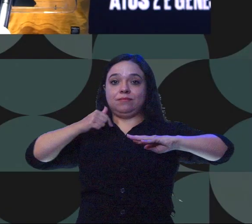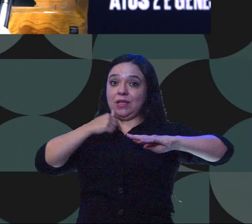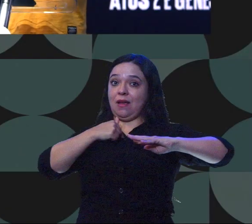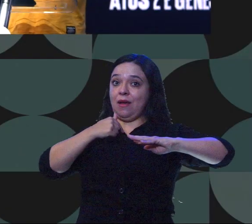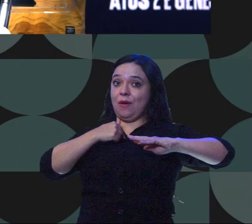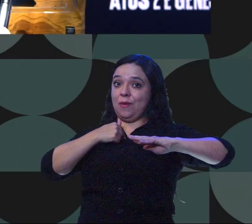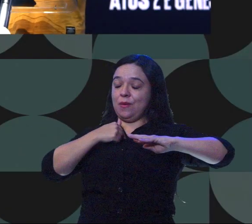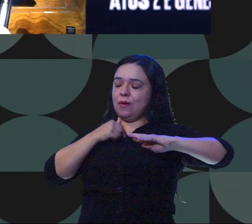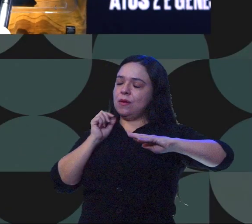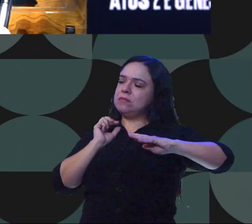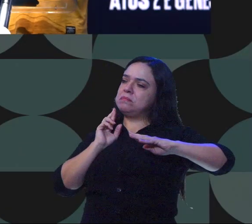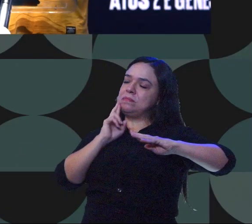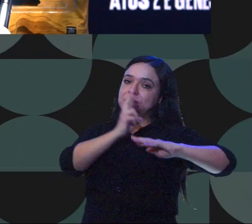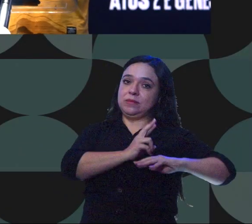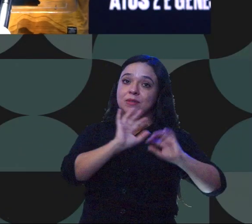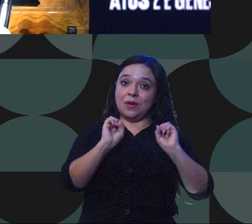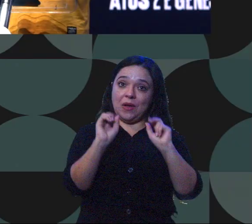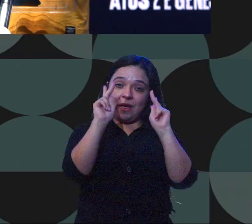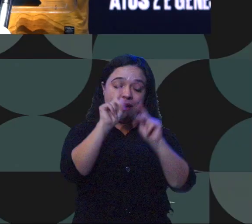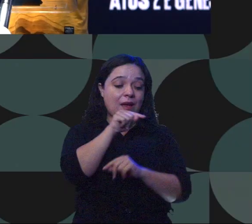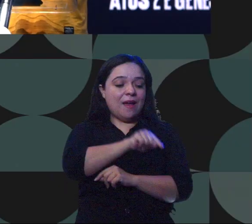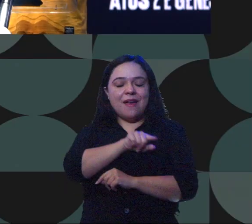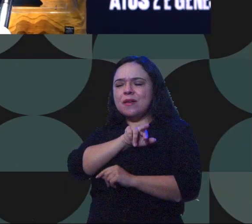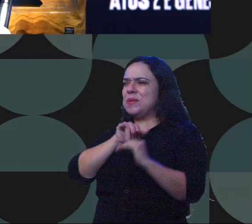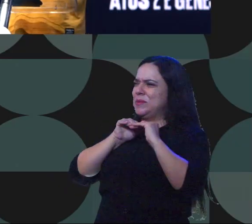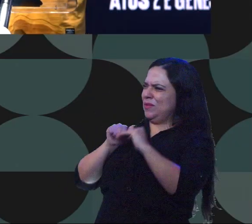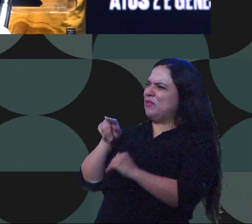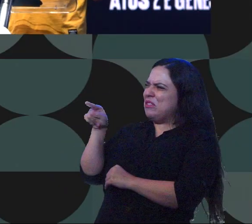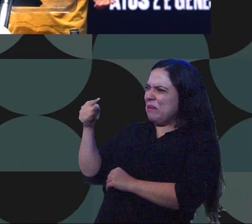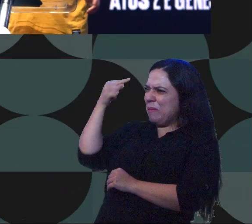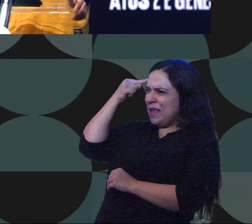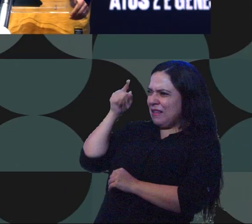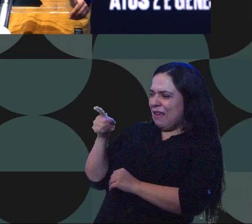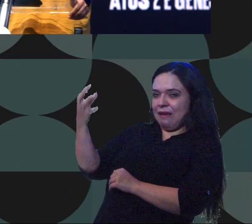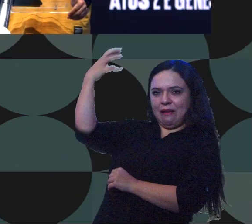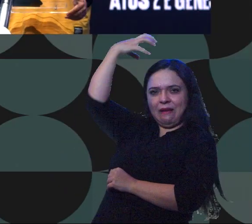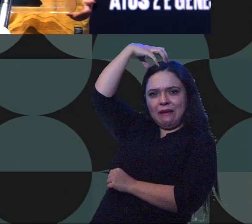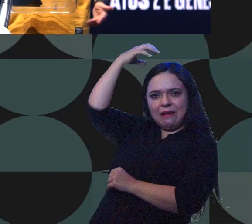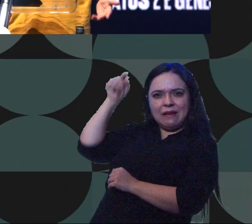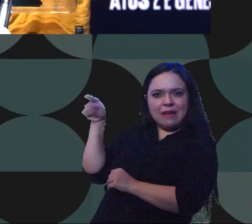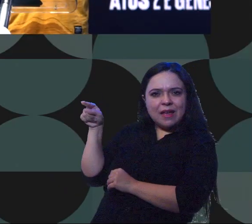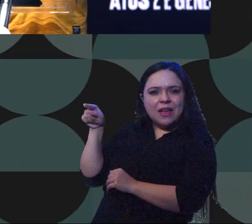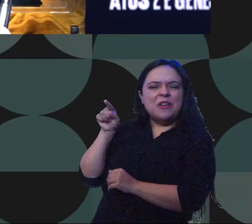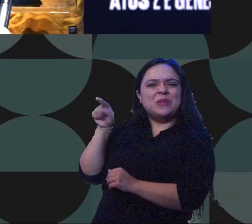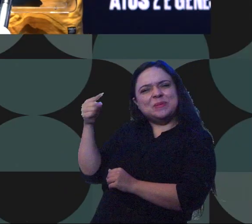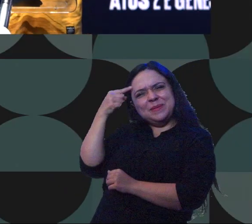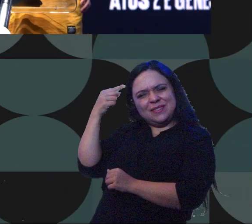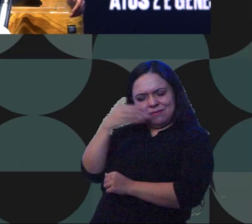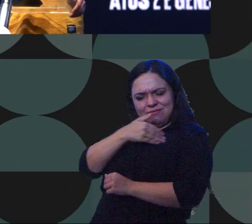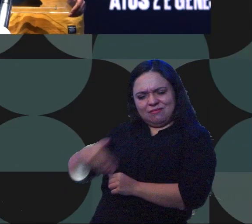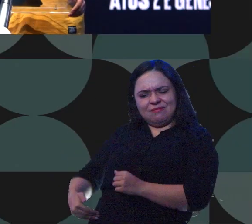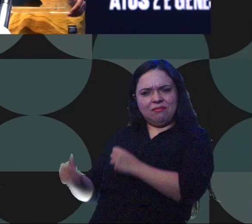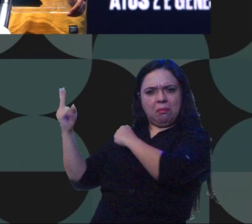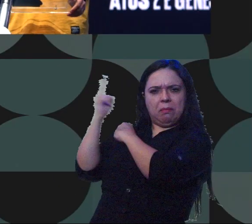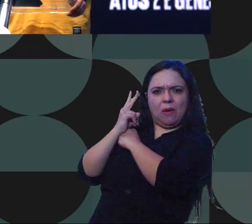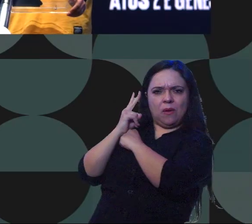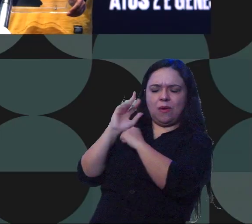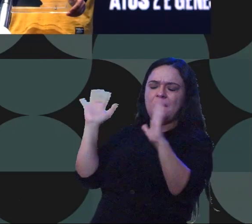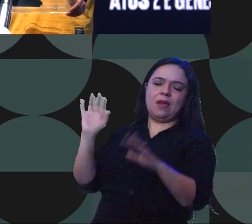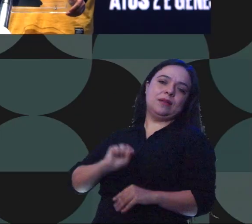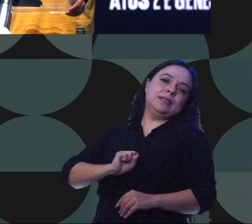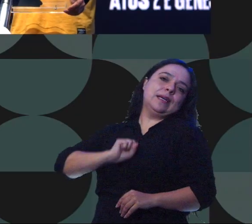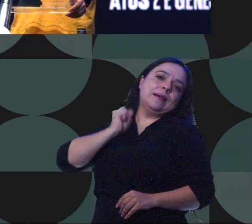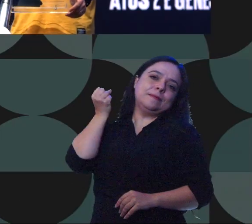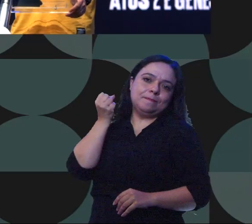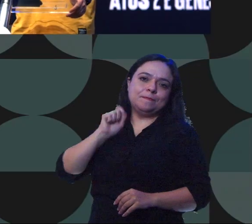Seus irmãos responderam: você imagina que será o nosso rei? Pensa mesmo que nos governará? E o odiaram ainda